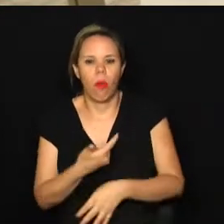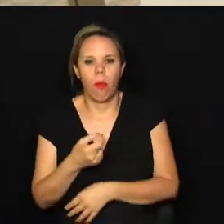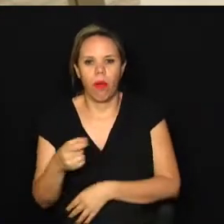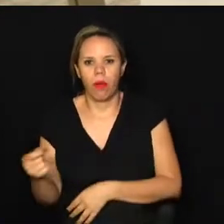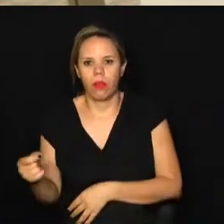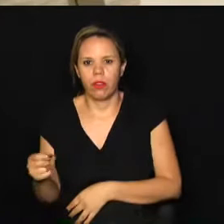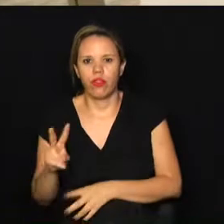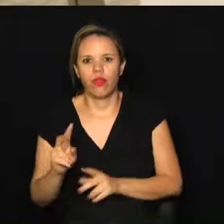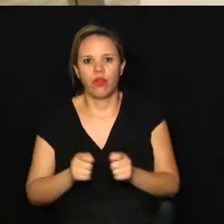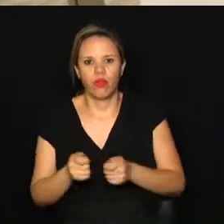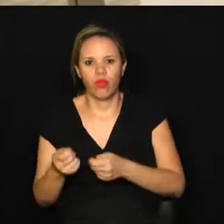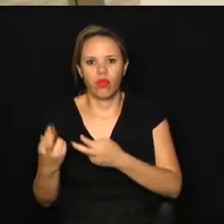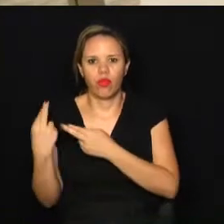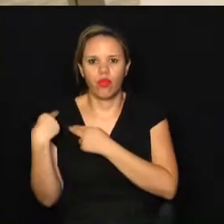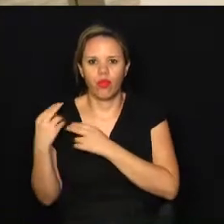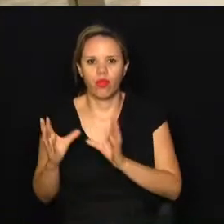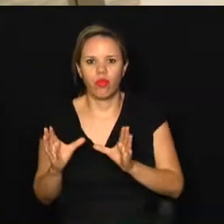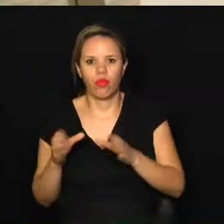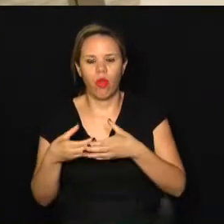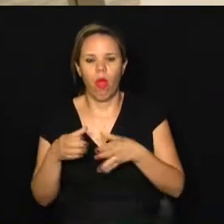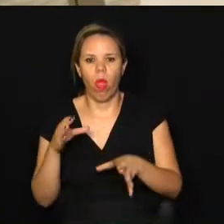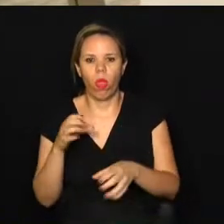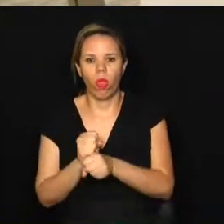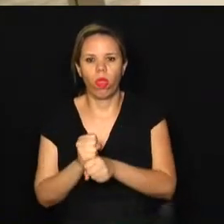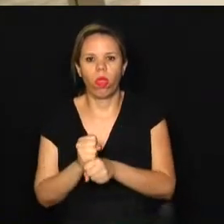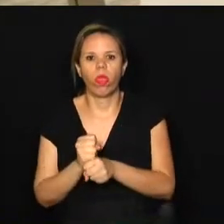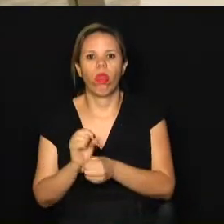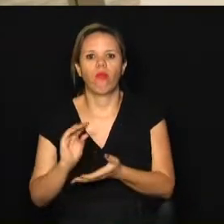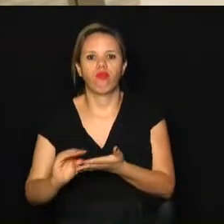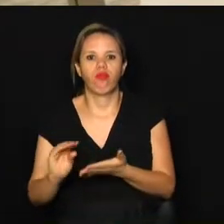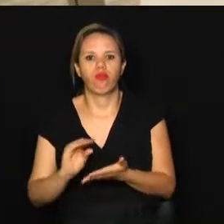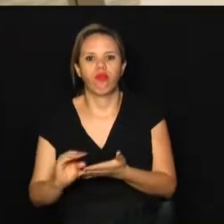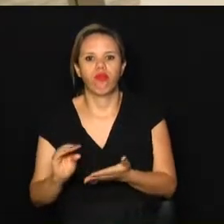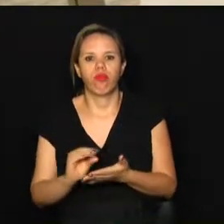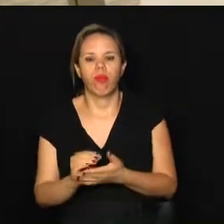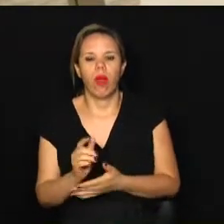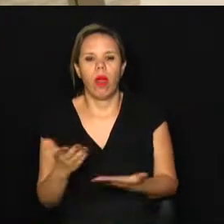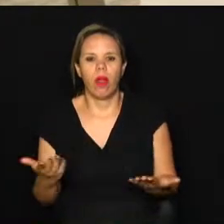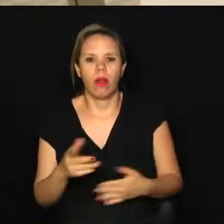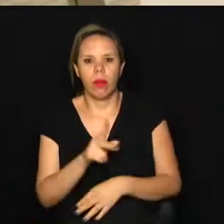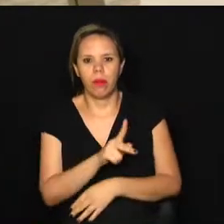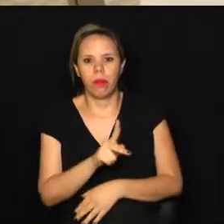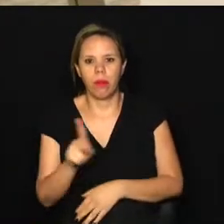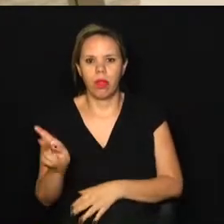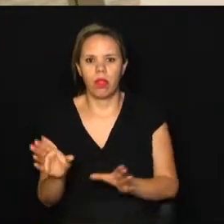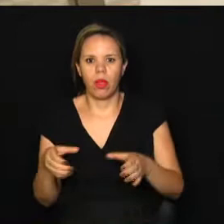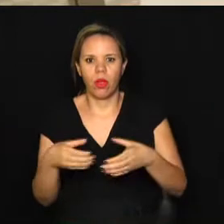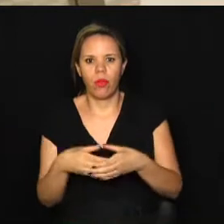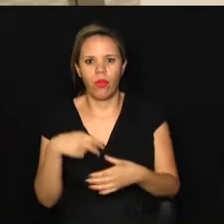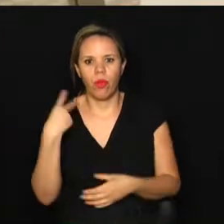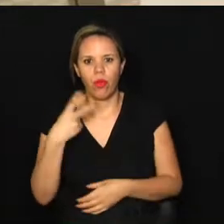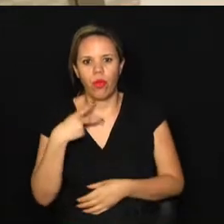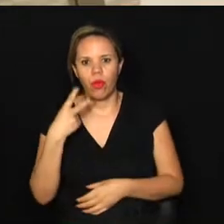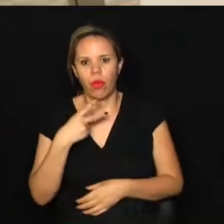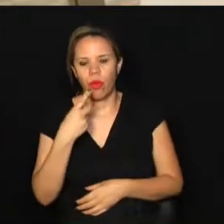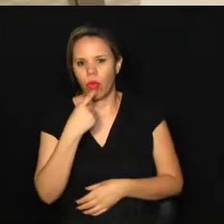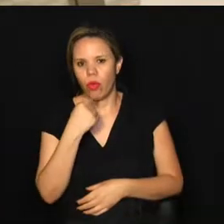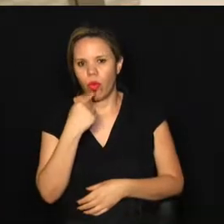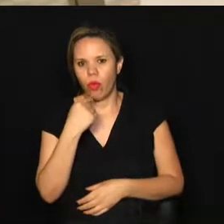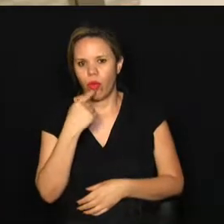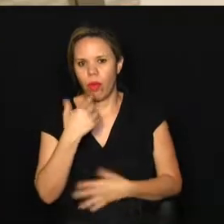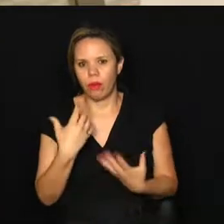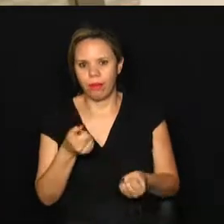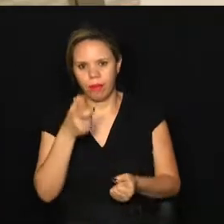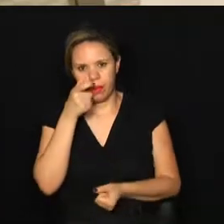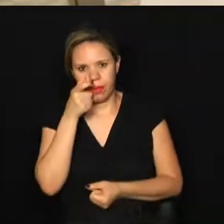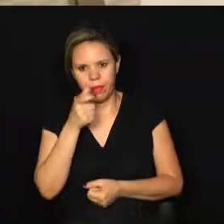o comando da Comissão de Finanças e Orçamento. Então, com a palavra, o presidente da comissão, o vereador Gilberto Vermelho. Vamos